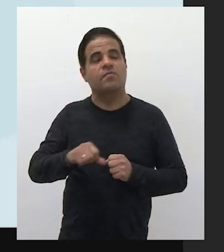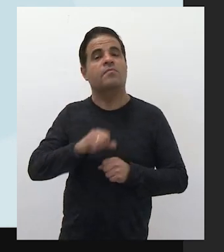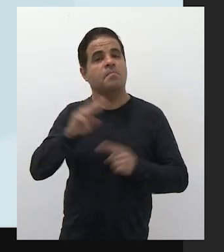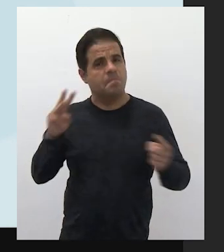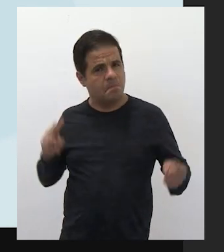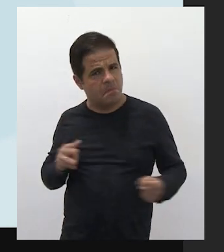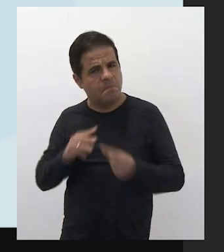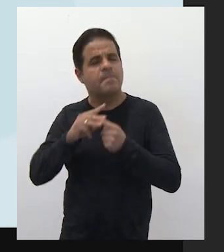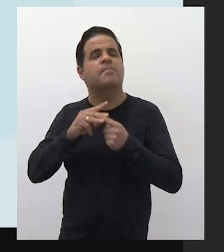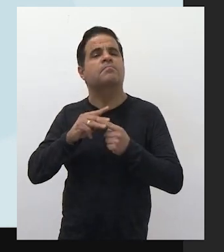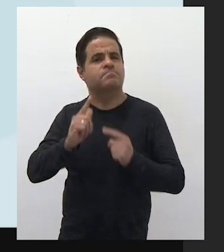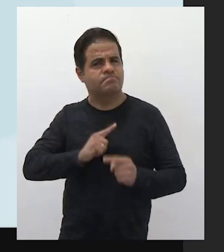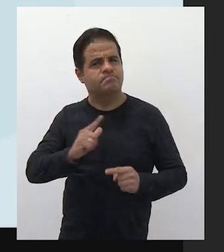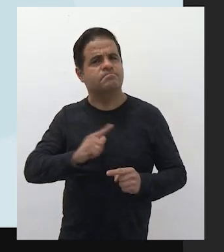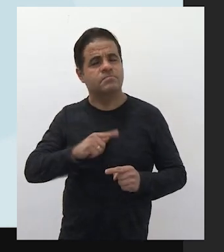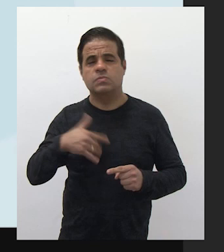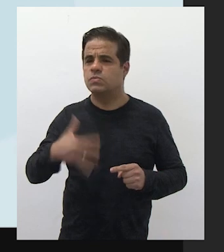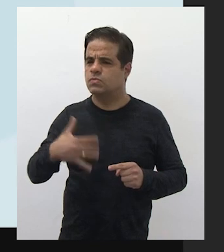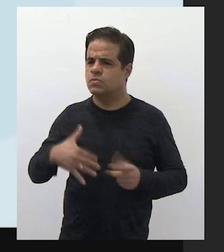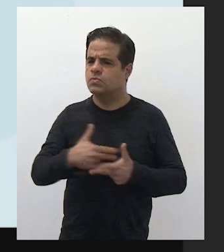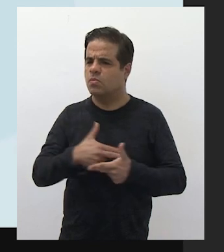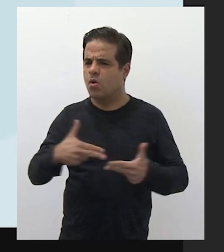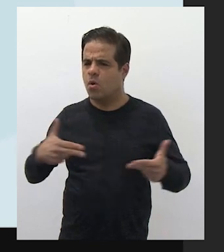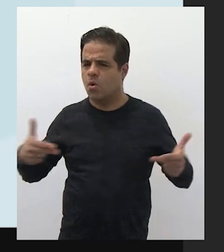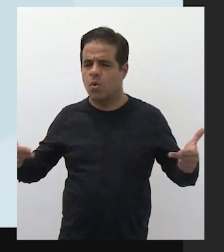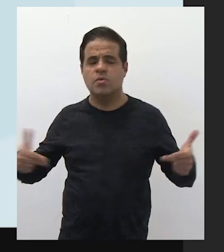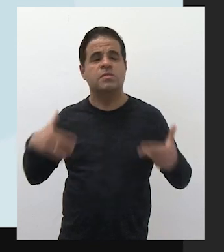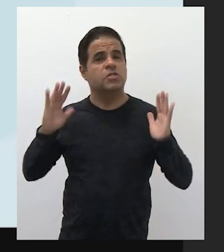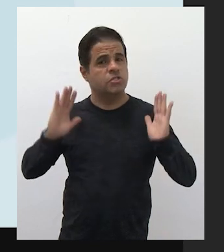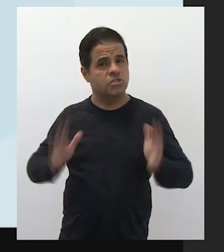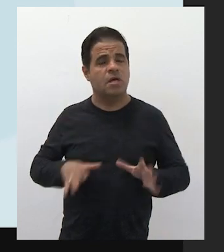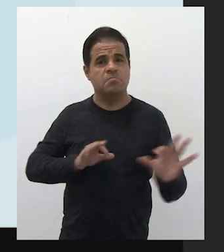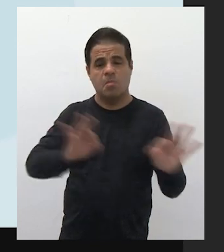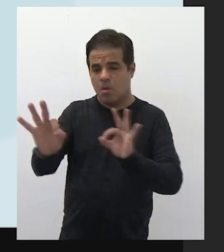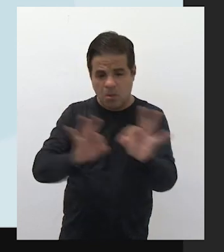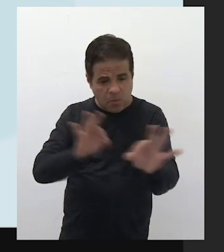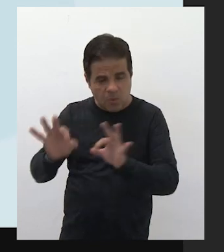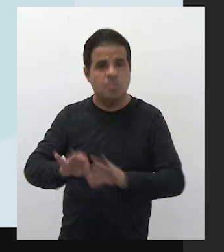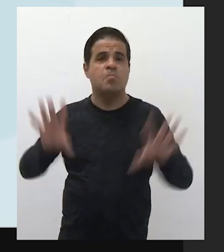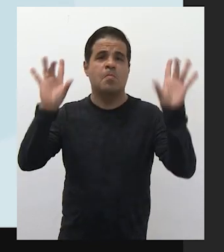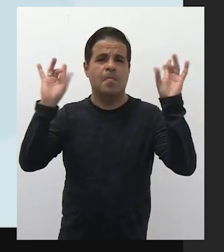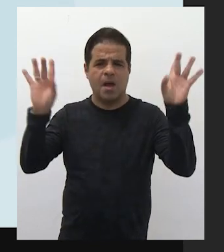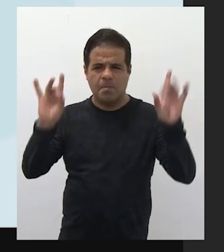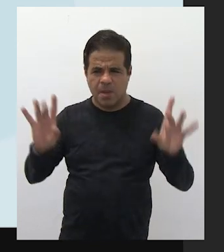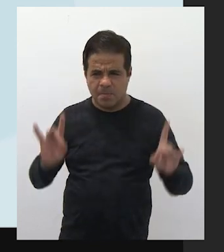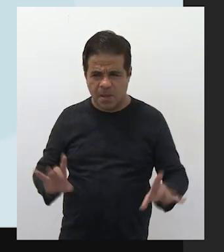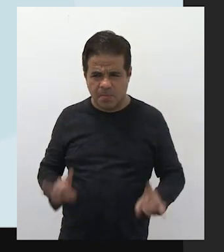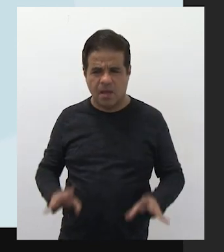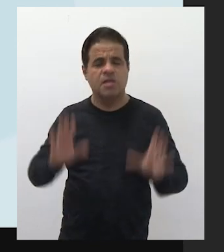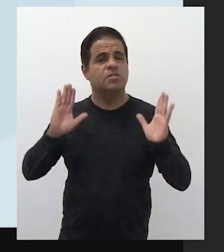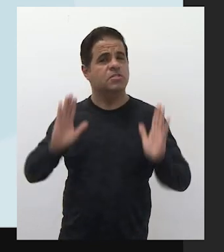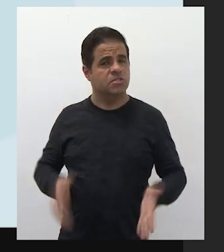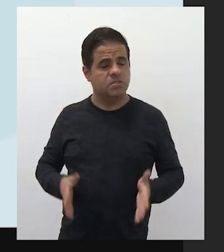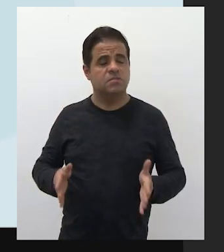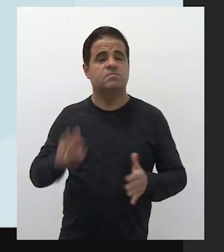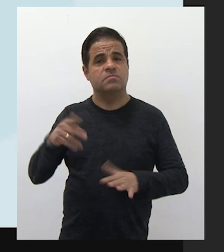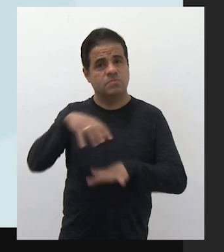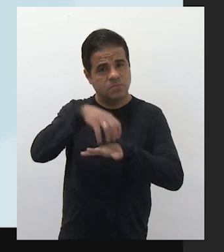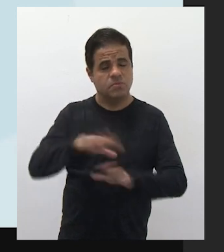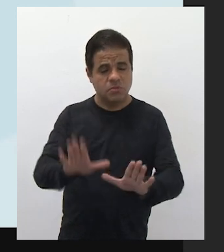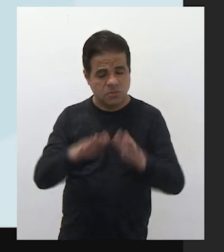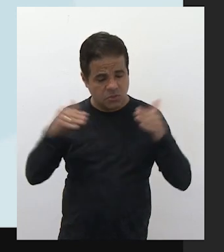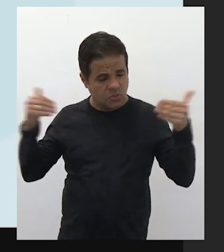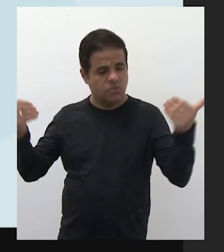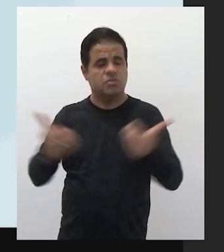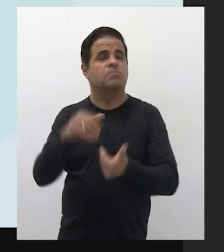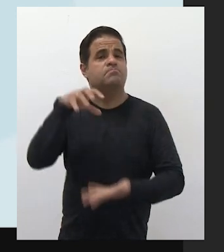metas. É uma coisa que foi, assim, elaborada por especialistas na Assembleia Geral das